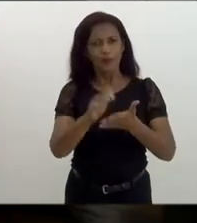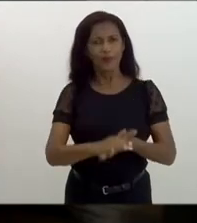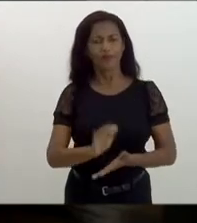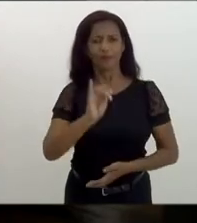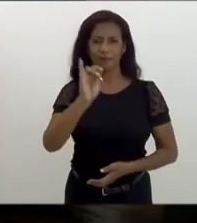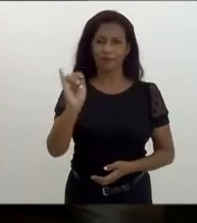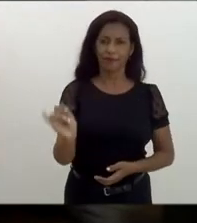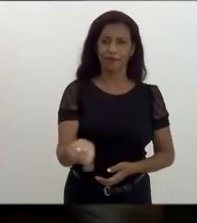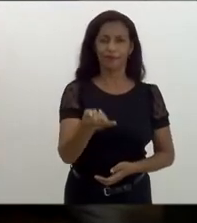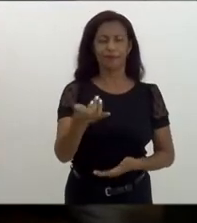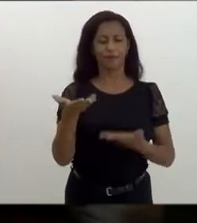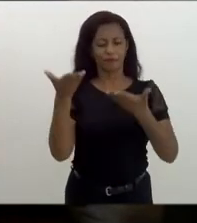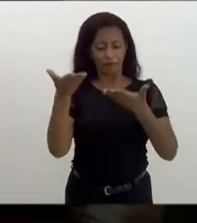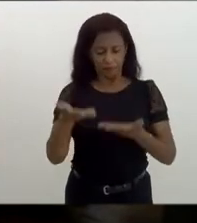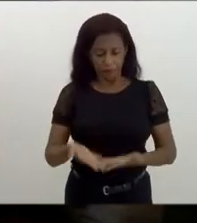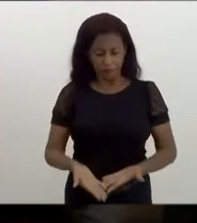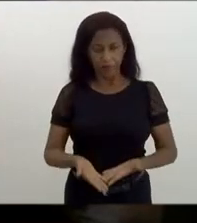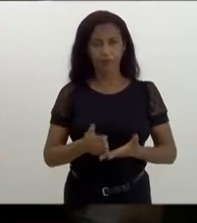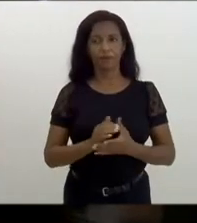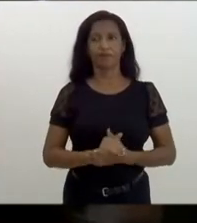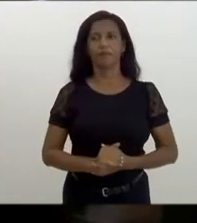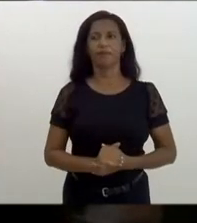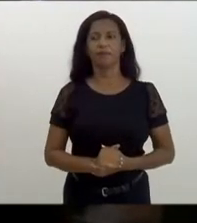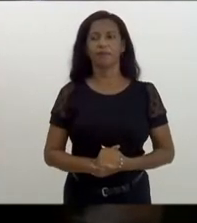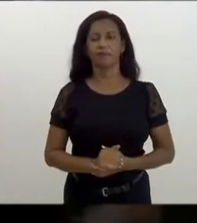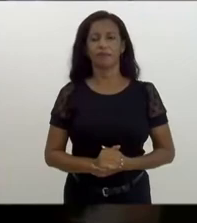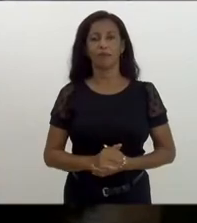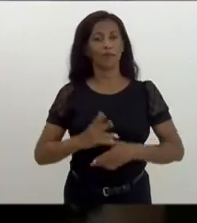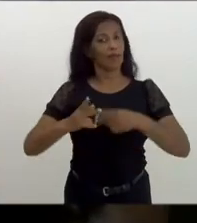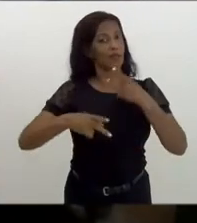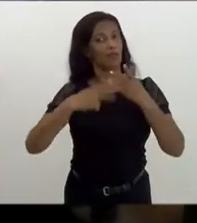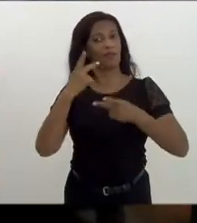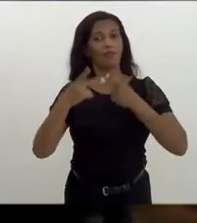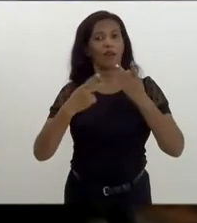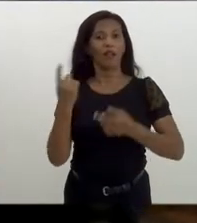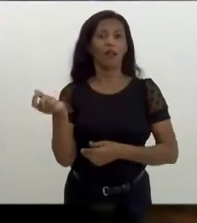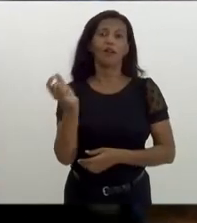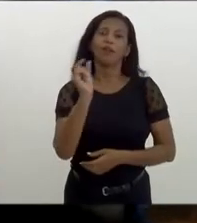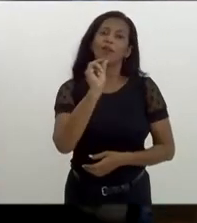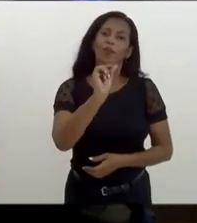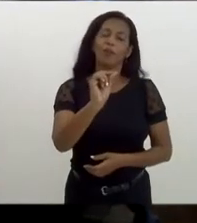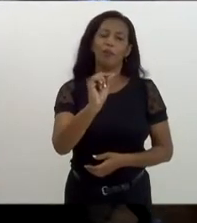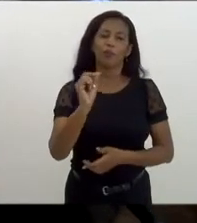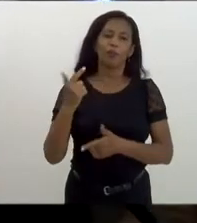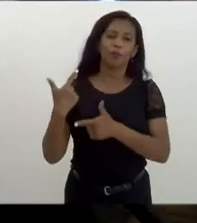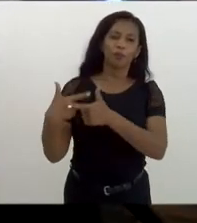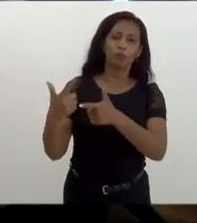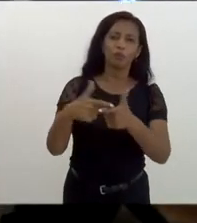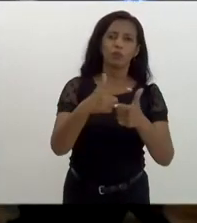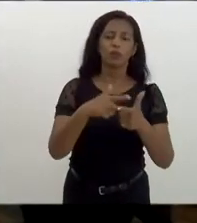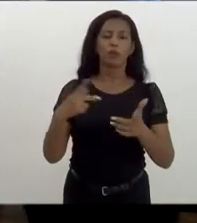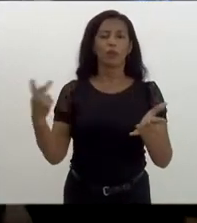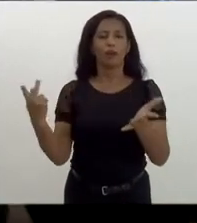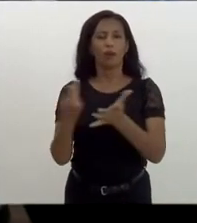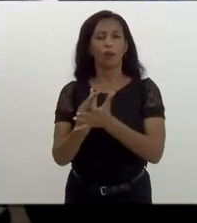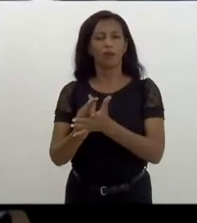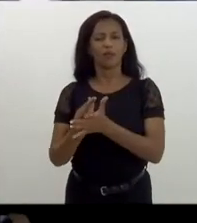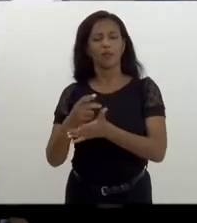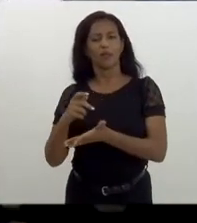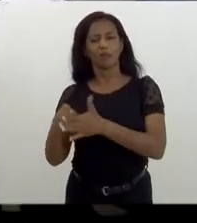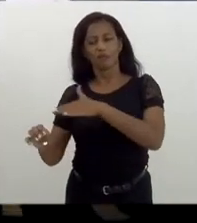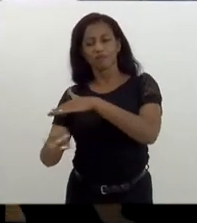pela oportunidade de estar aqui e falar um pouquinho dessa situação das empresas em liquidação